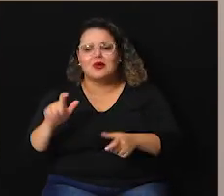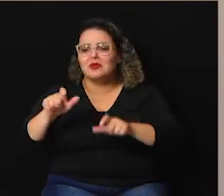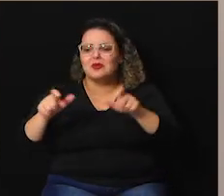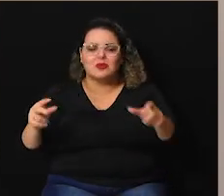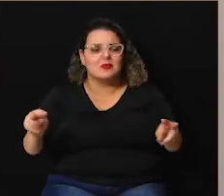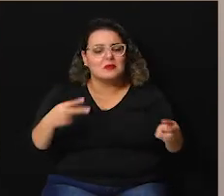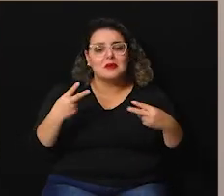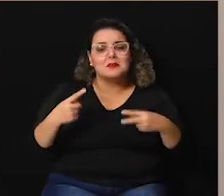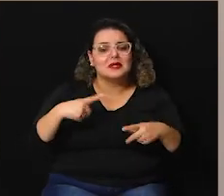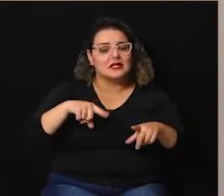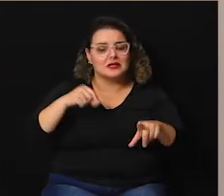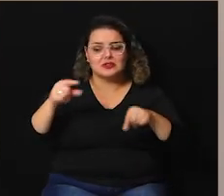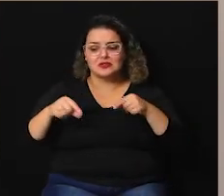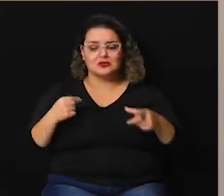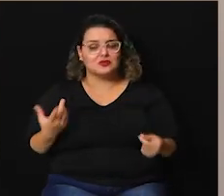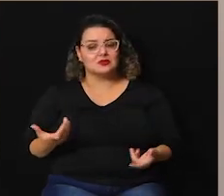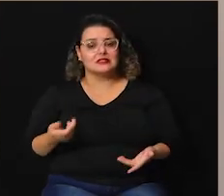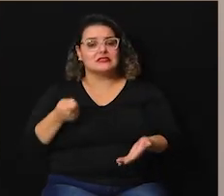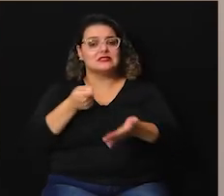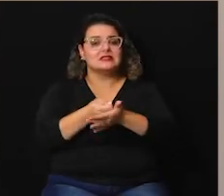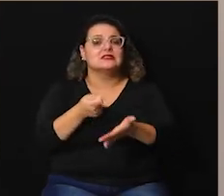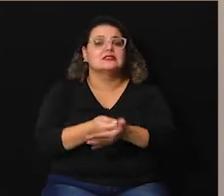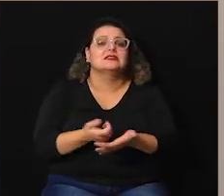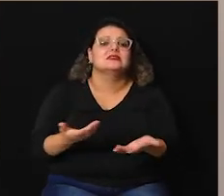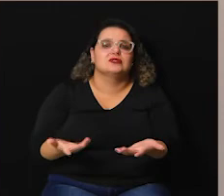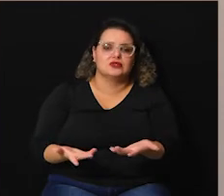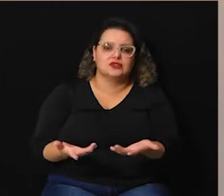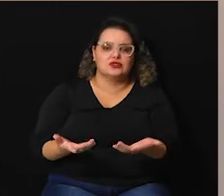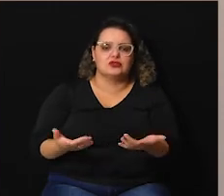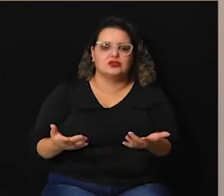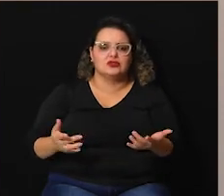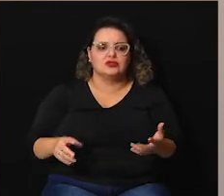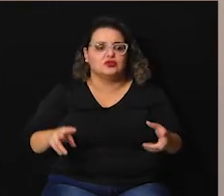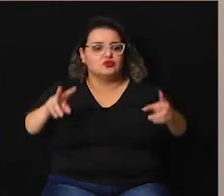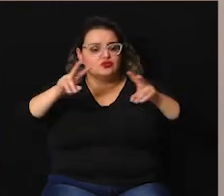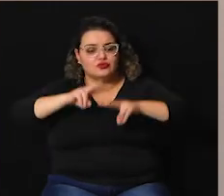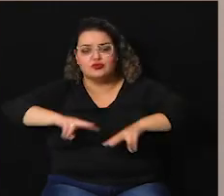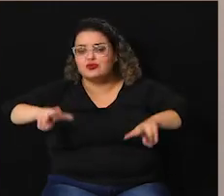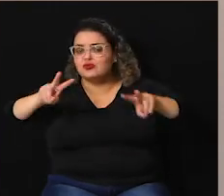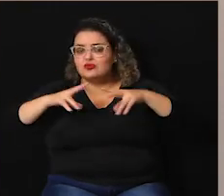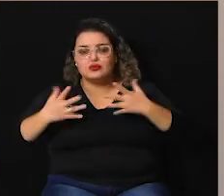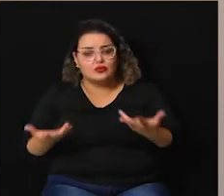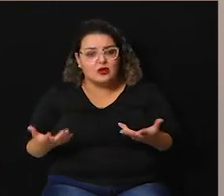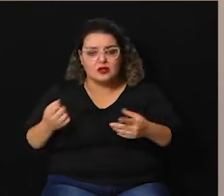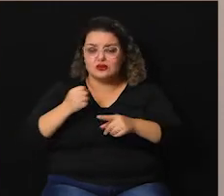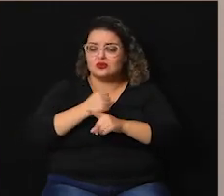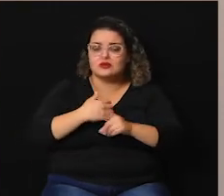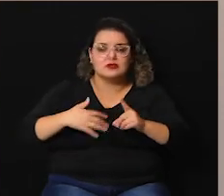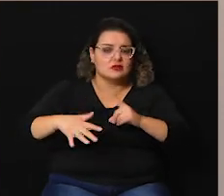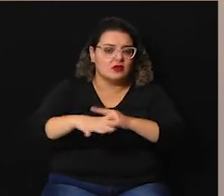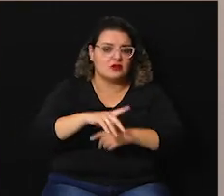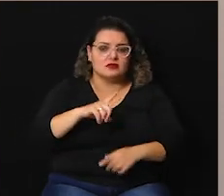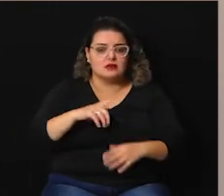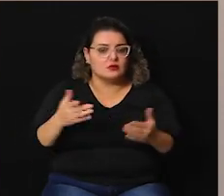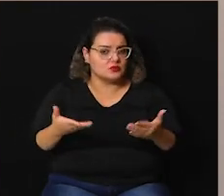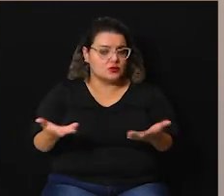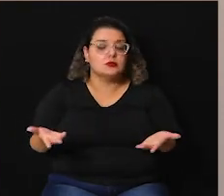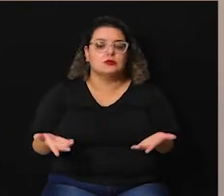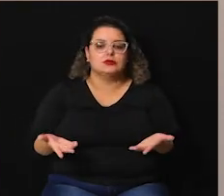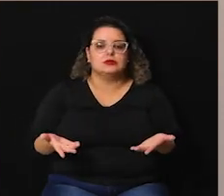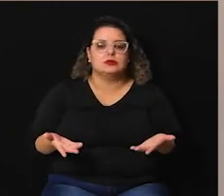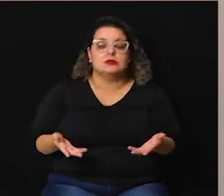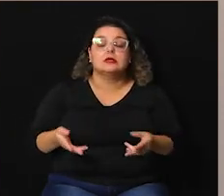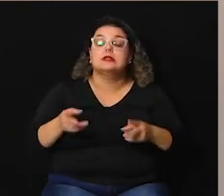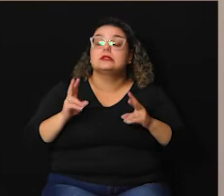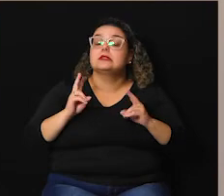do outro, seja pelas exigências, né, de imagem, pelas exigências sociais que temos hoje. Então, eu